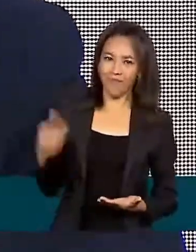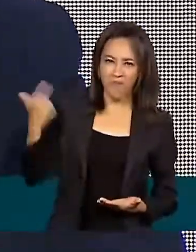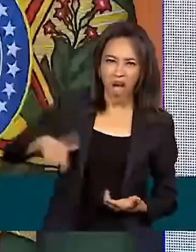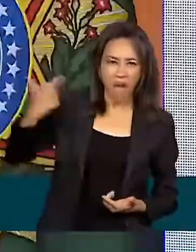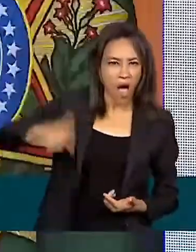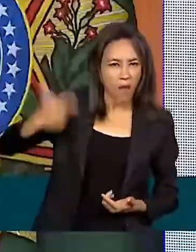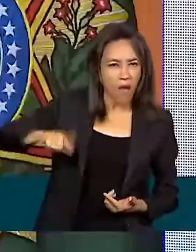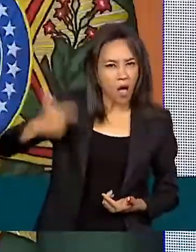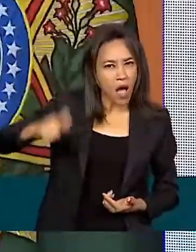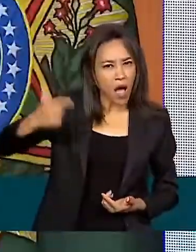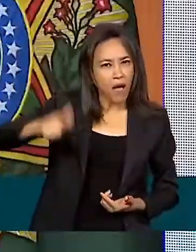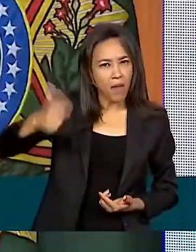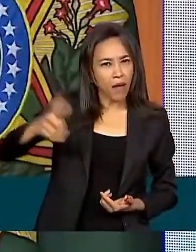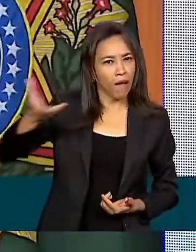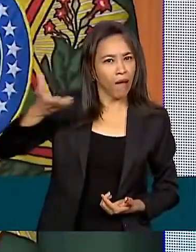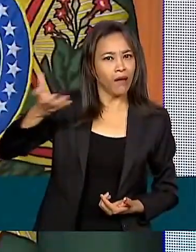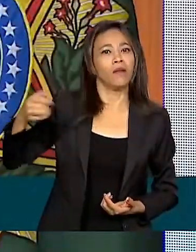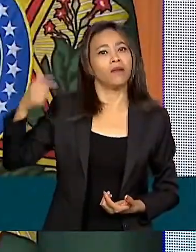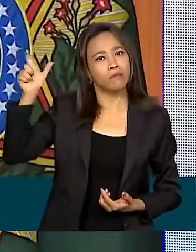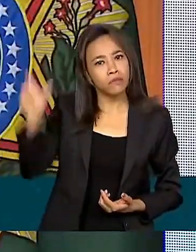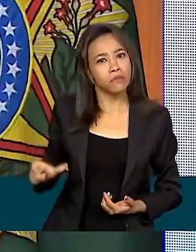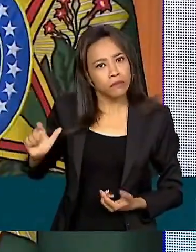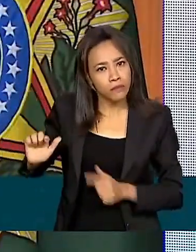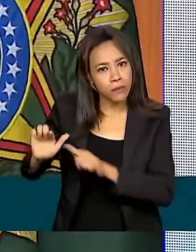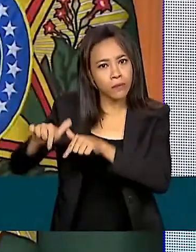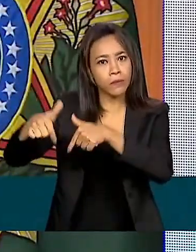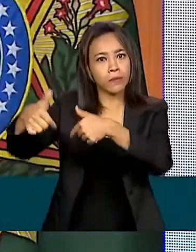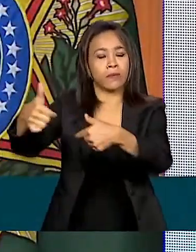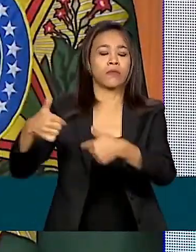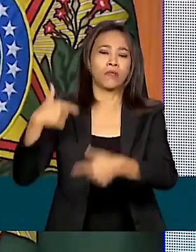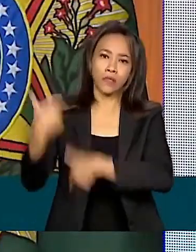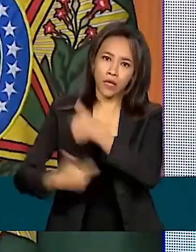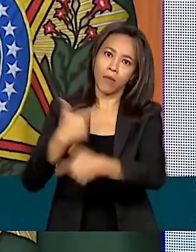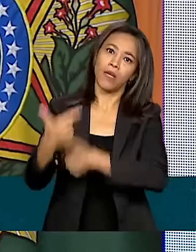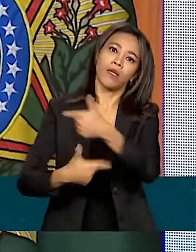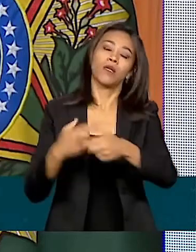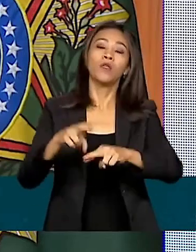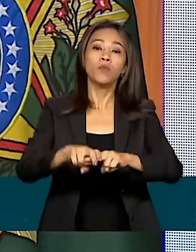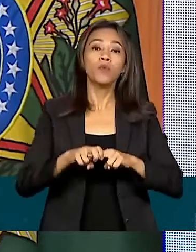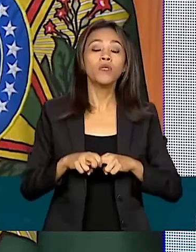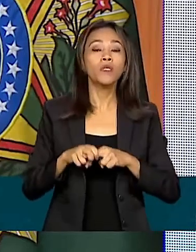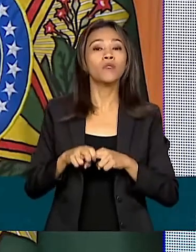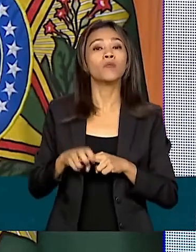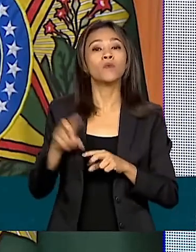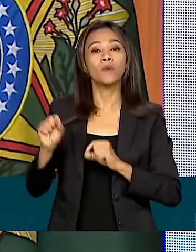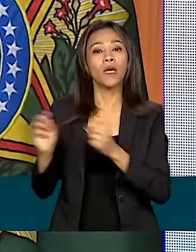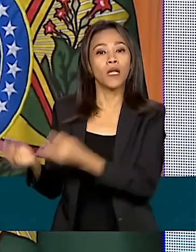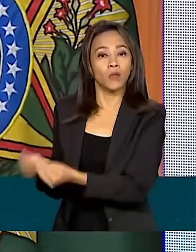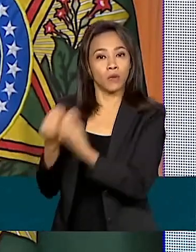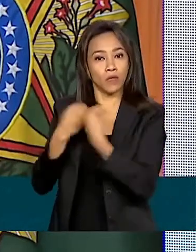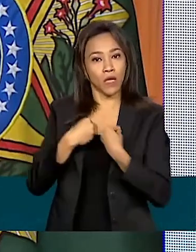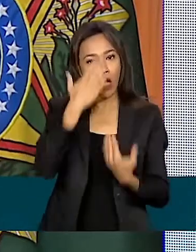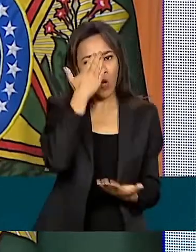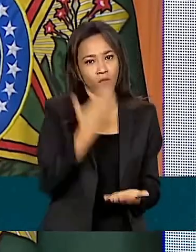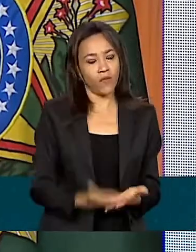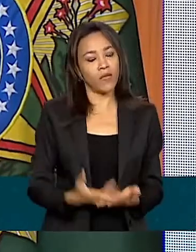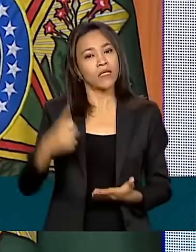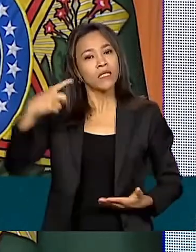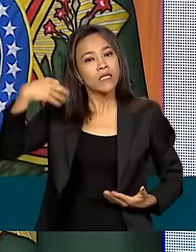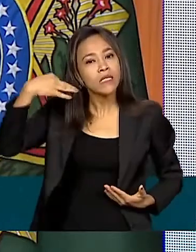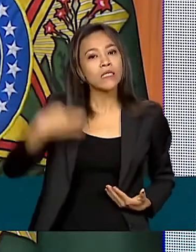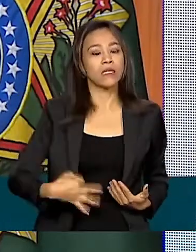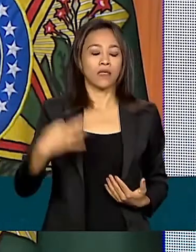mais trabalhando mais e por isso nos dá a confiança a certeza